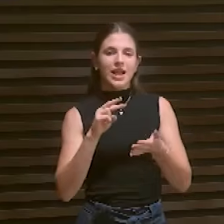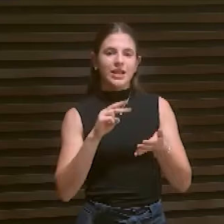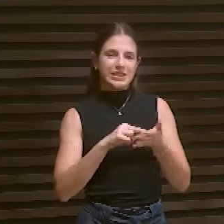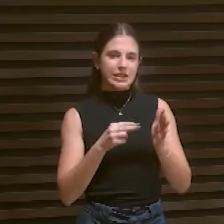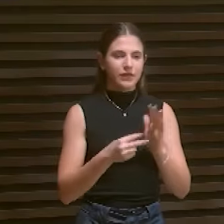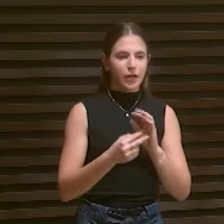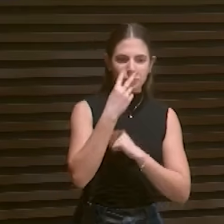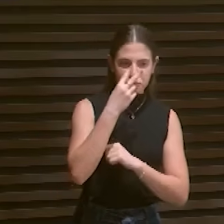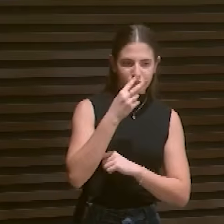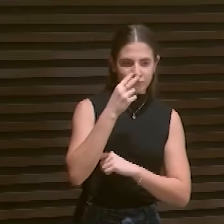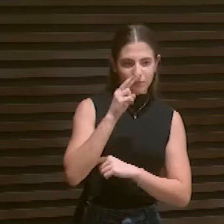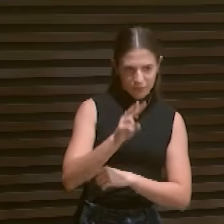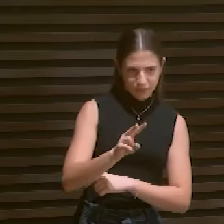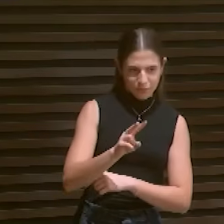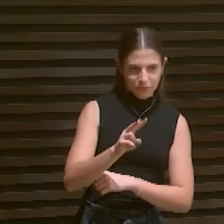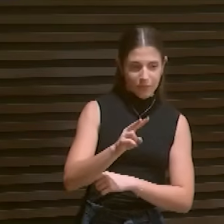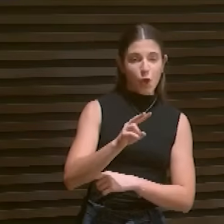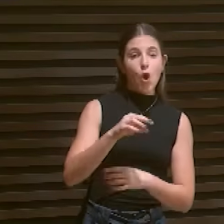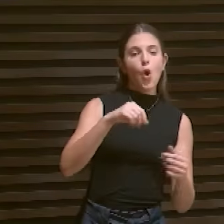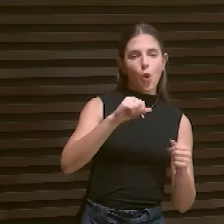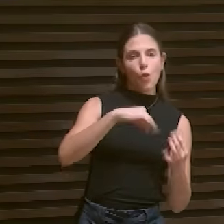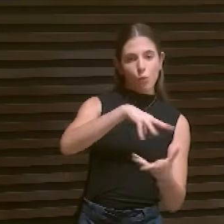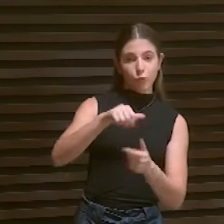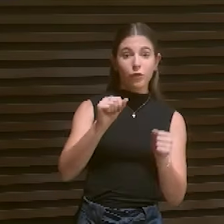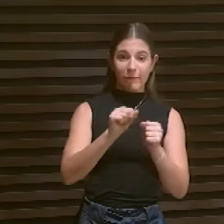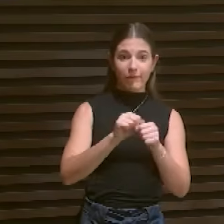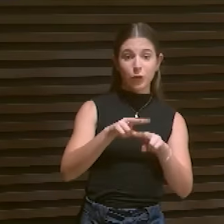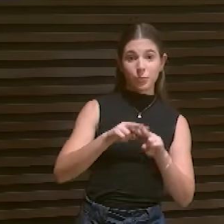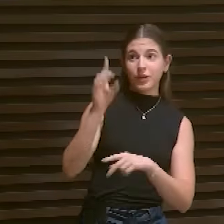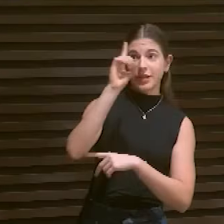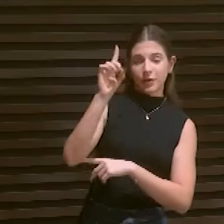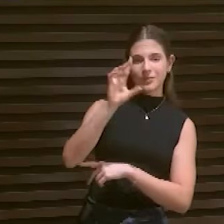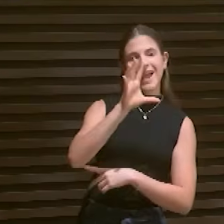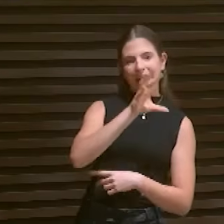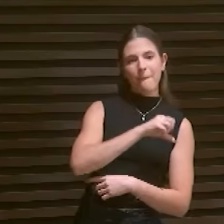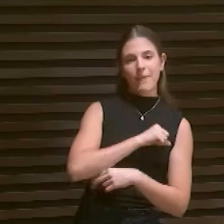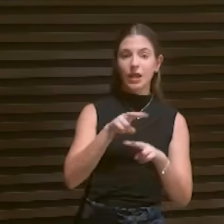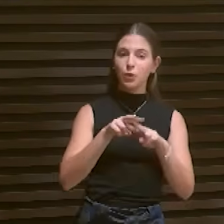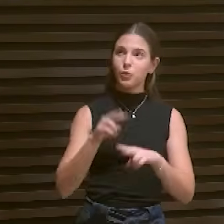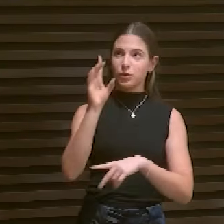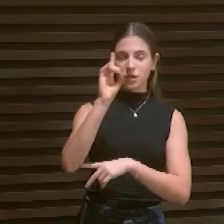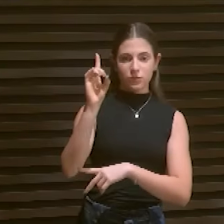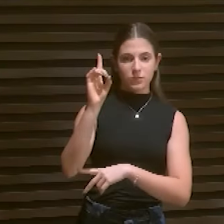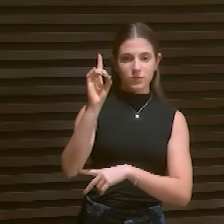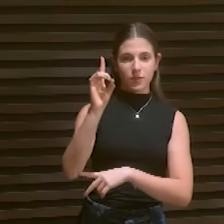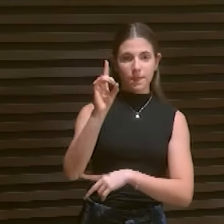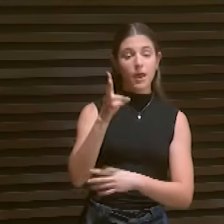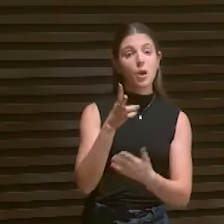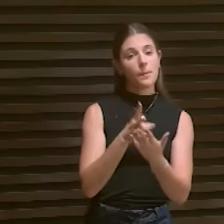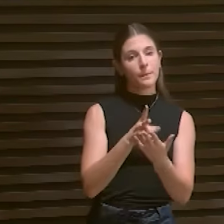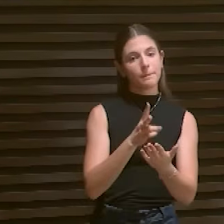por Deus e que é amado por Deus. É esse mesmo mundo que ele está se referindo em